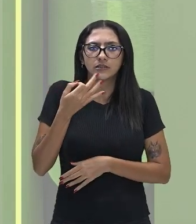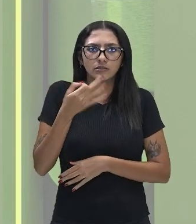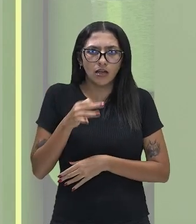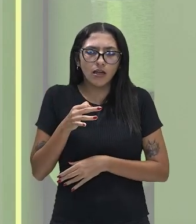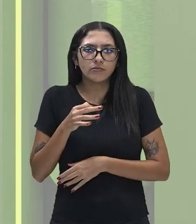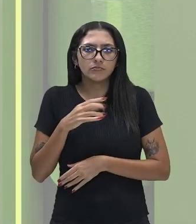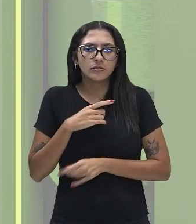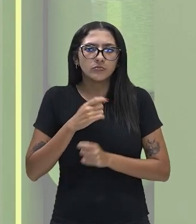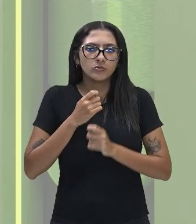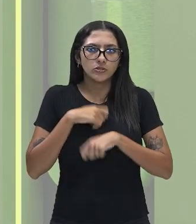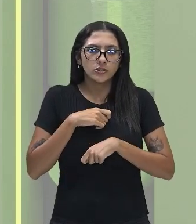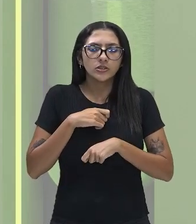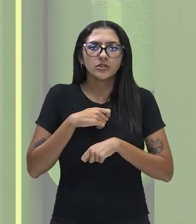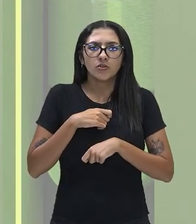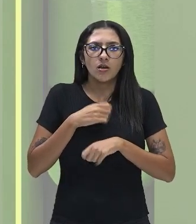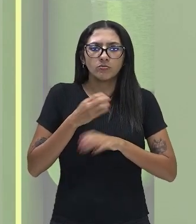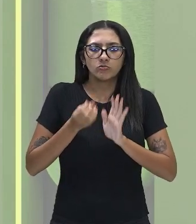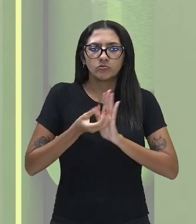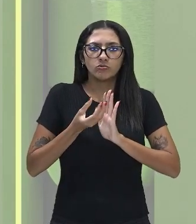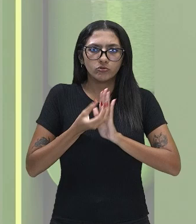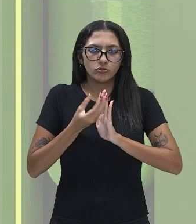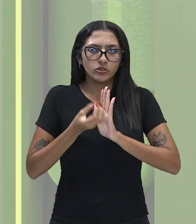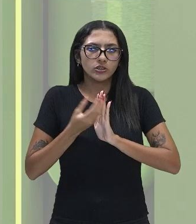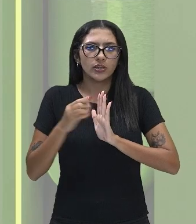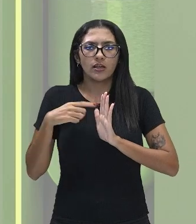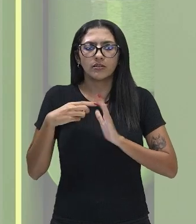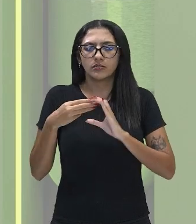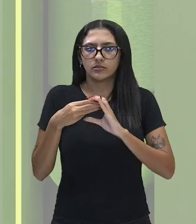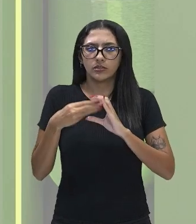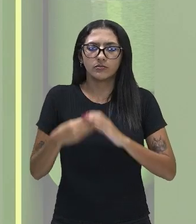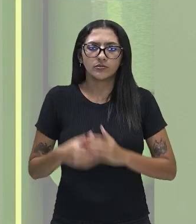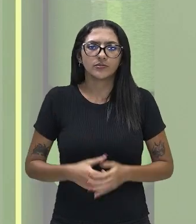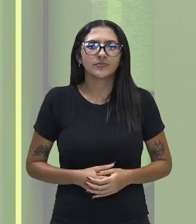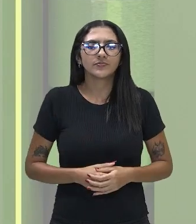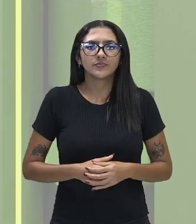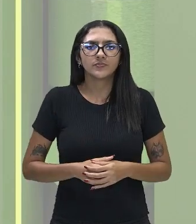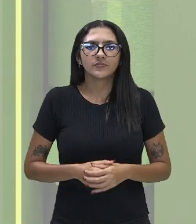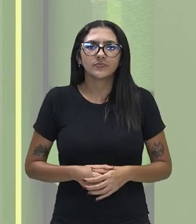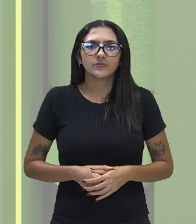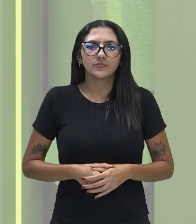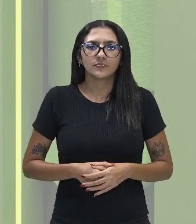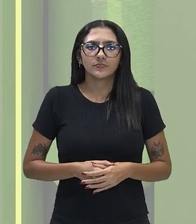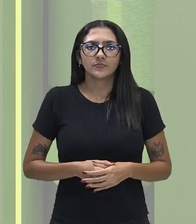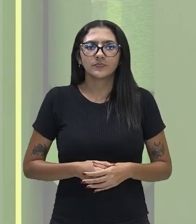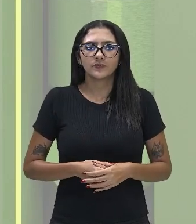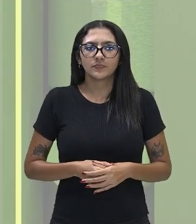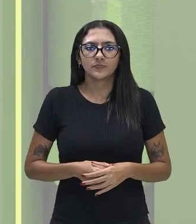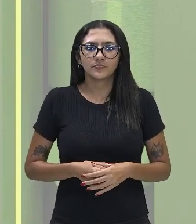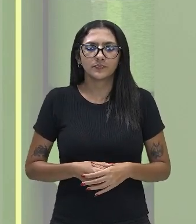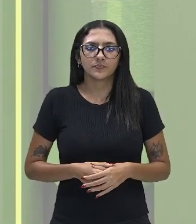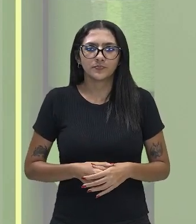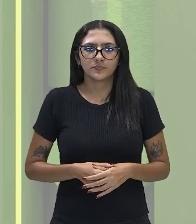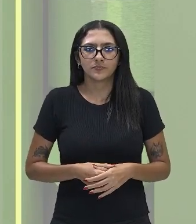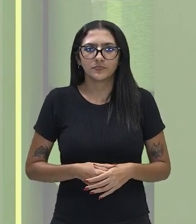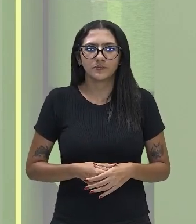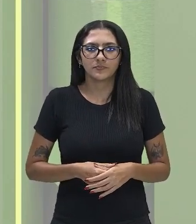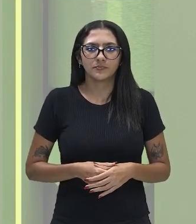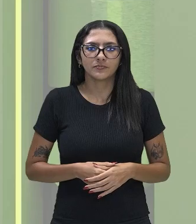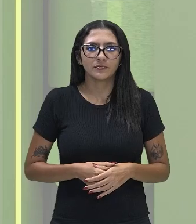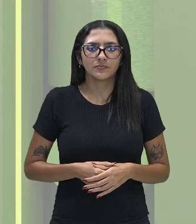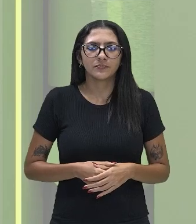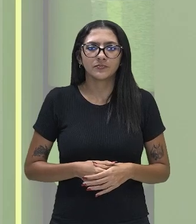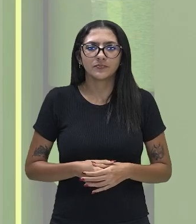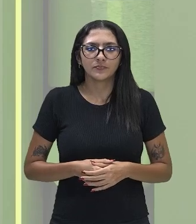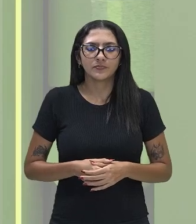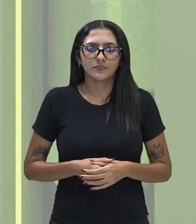o quê? A maturação dessas células, correto? E vamos dar início,